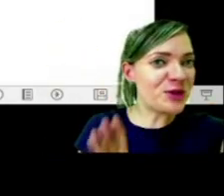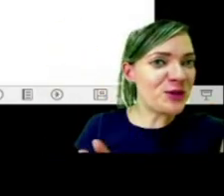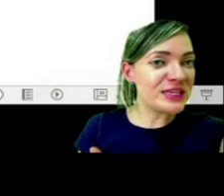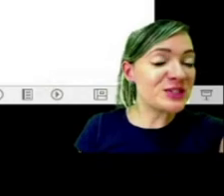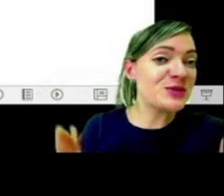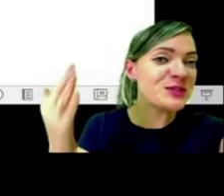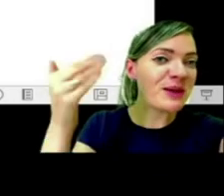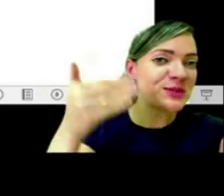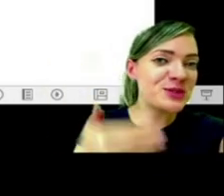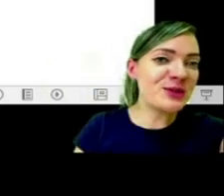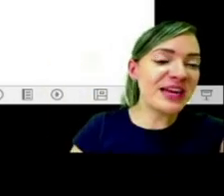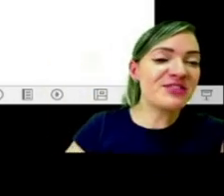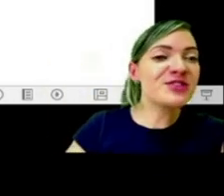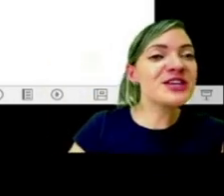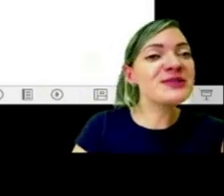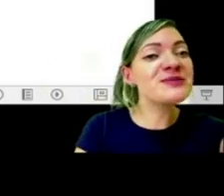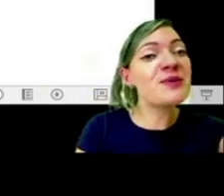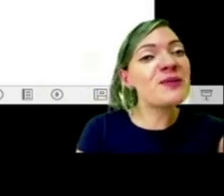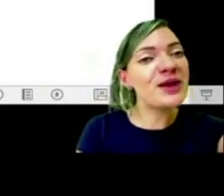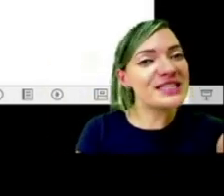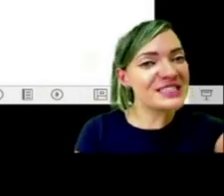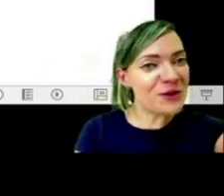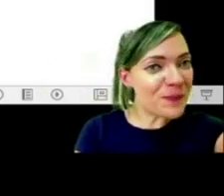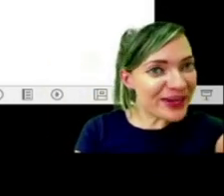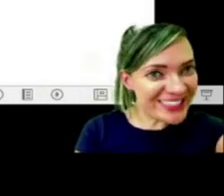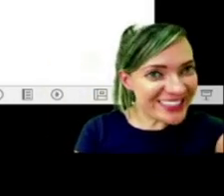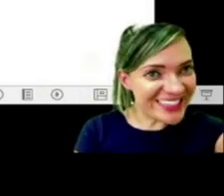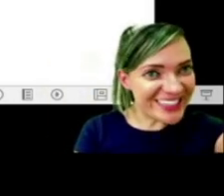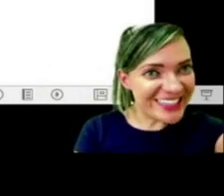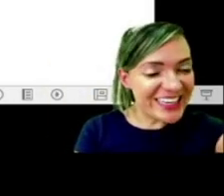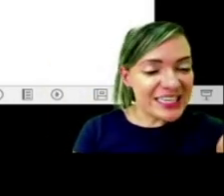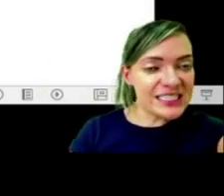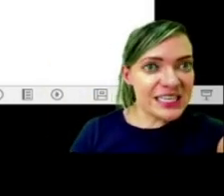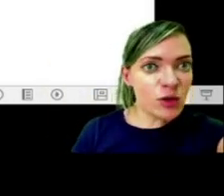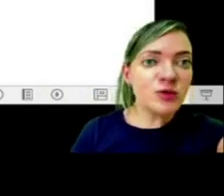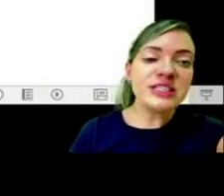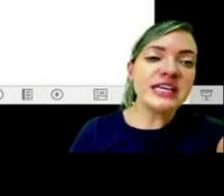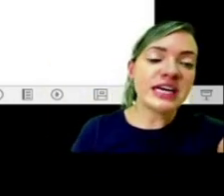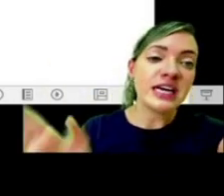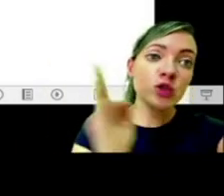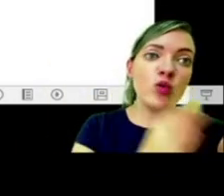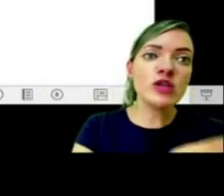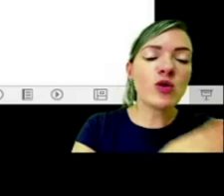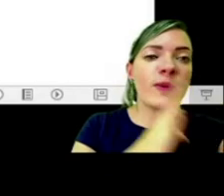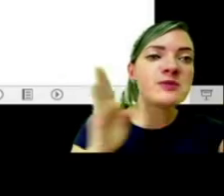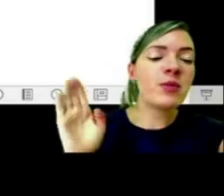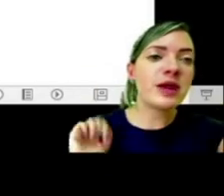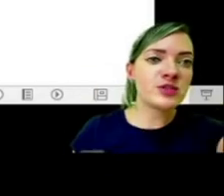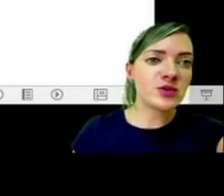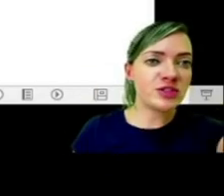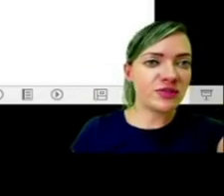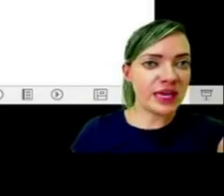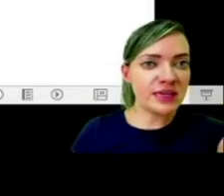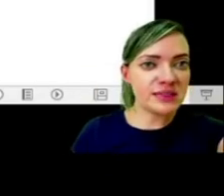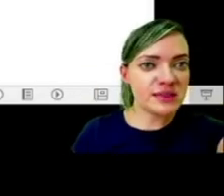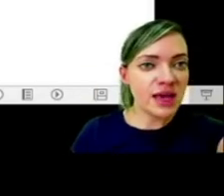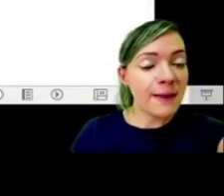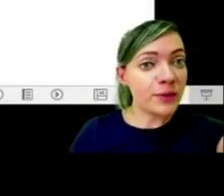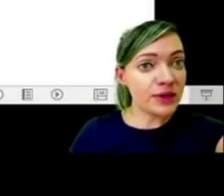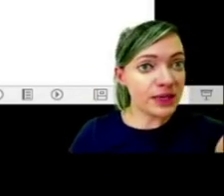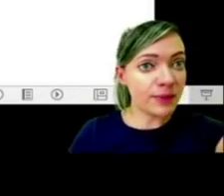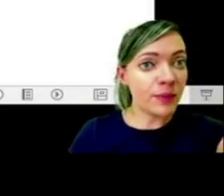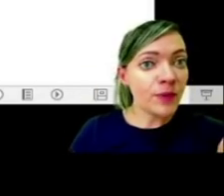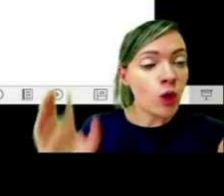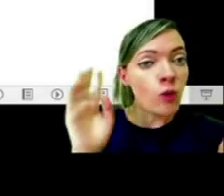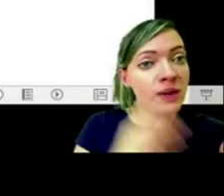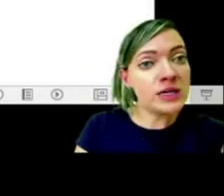várias pessoas, num espaço geográfico, chama-se população humana. Se eu unir duas ou mais populações diferentes,